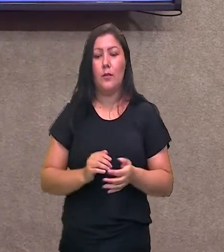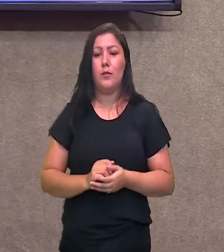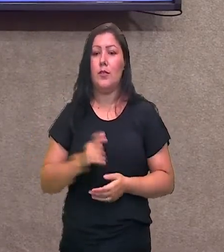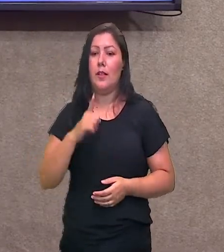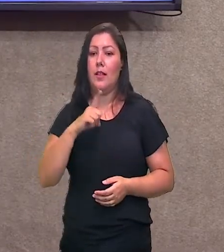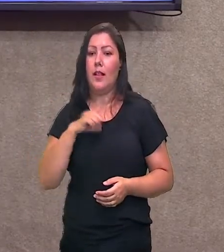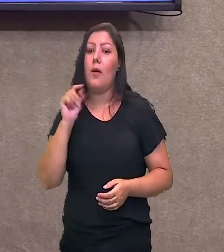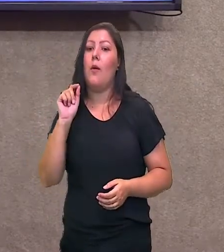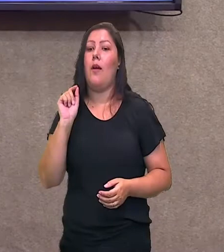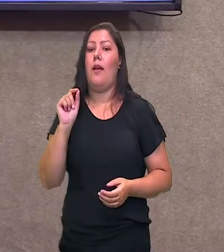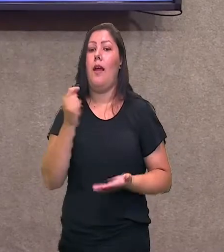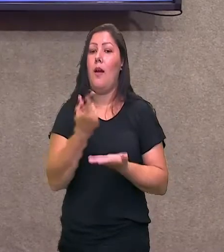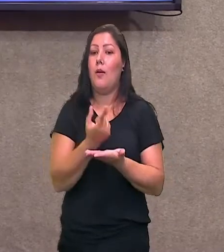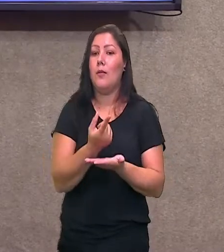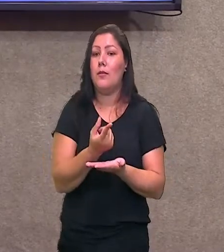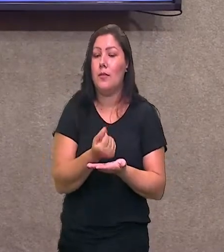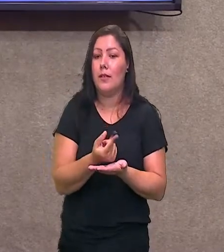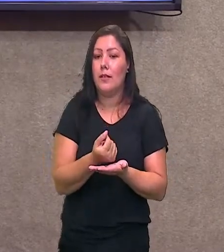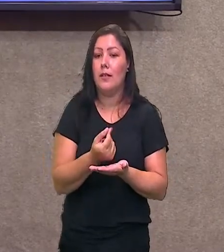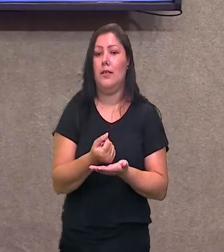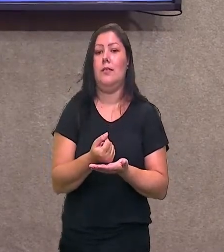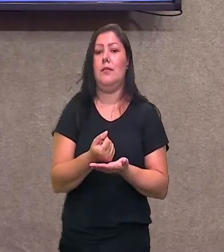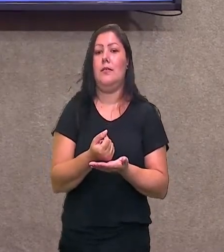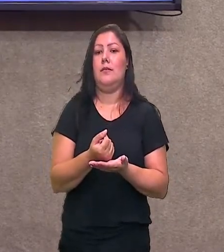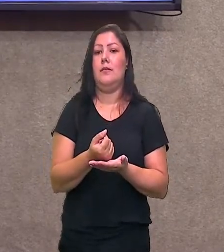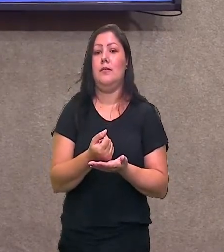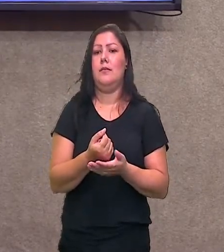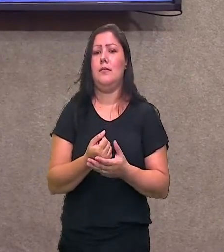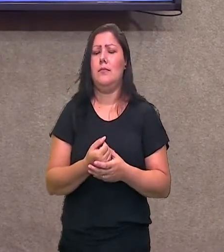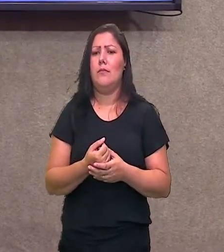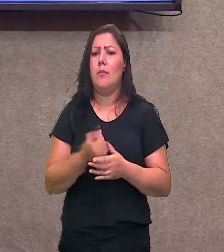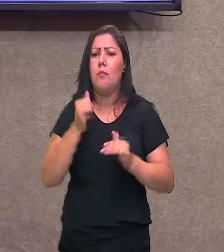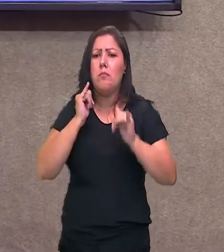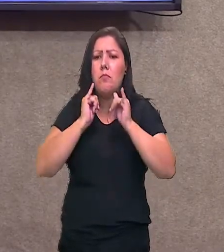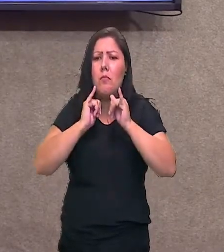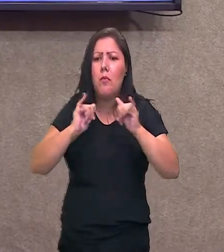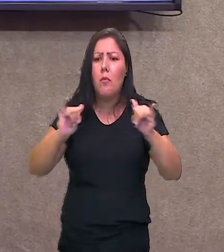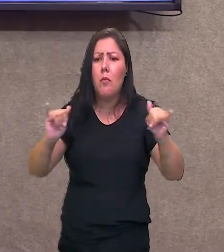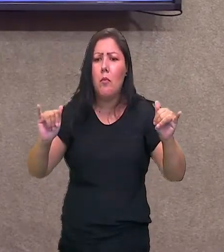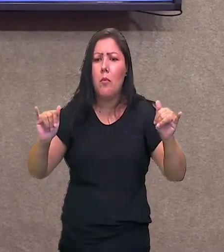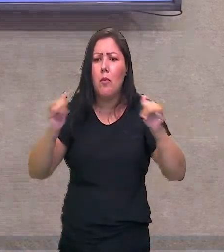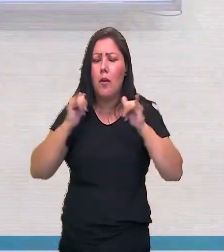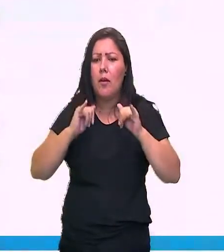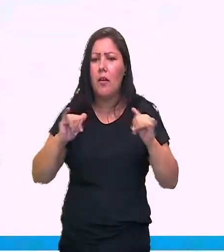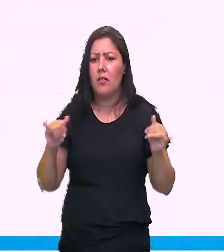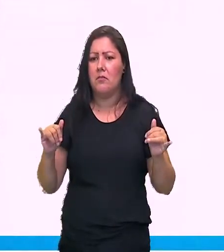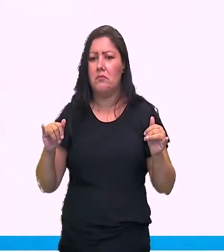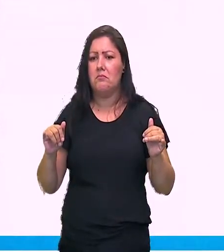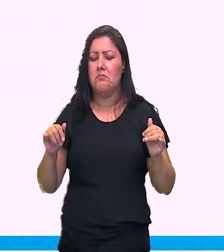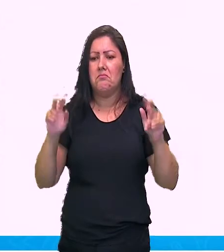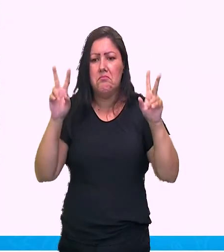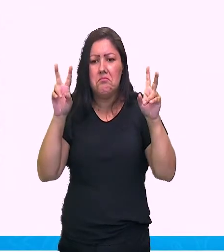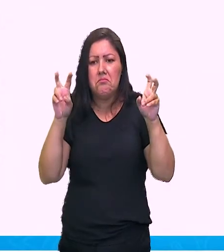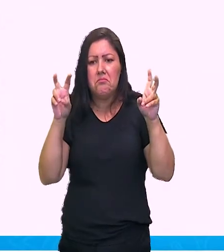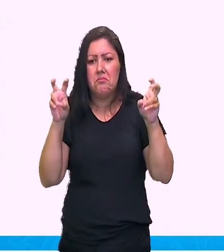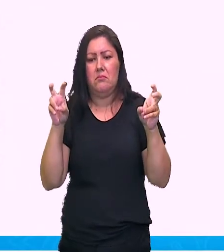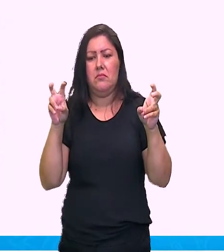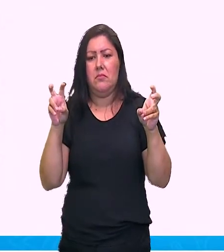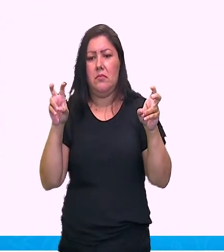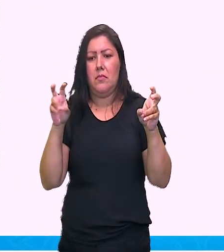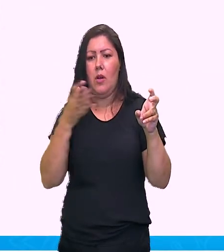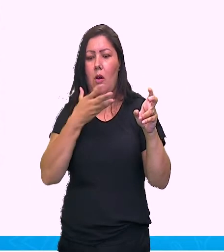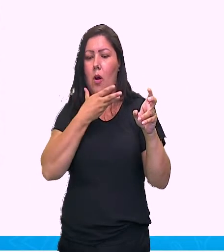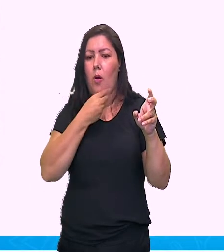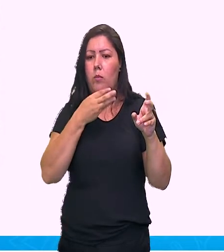temos o capitalismo informacial. É um termo criado pelo sociólogo espanhol